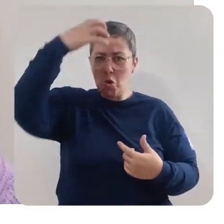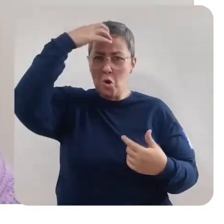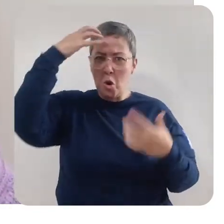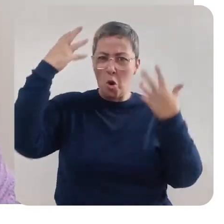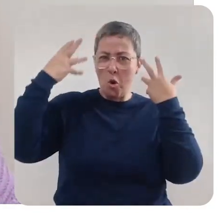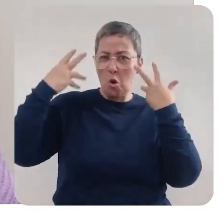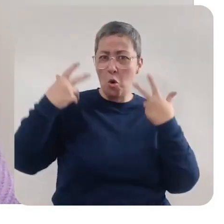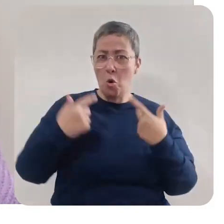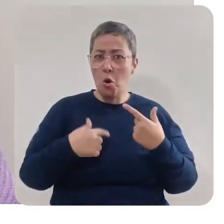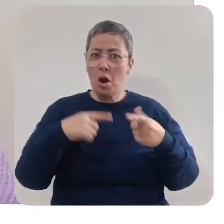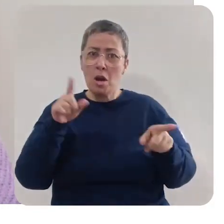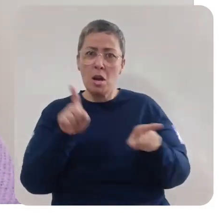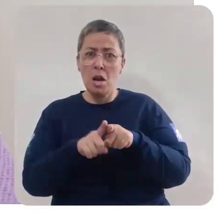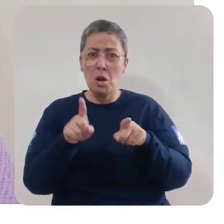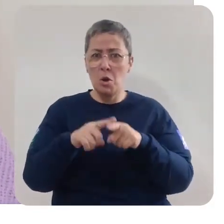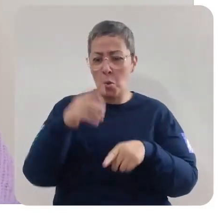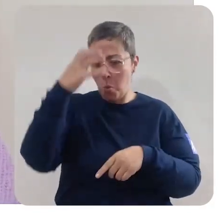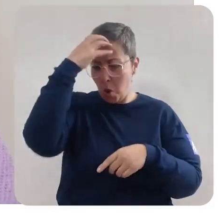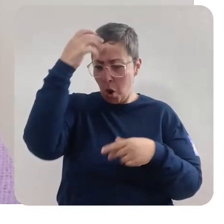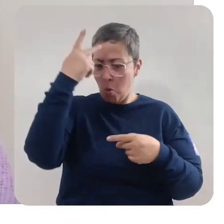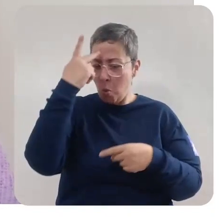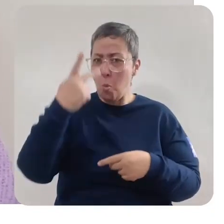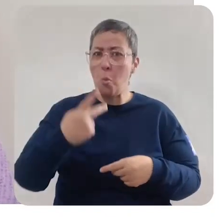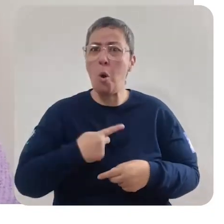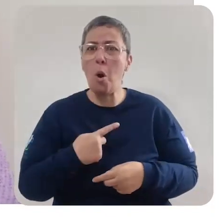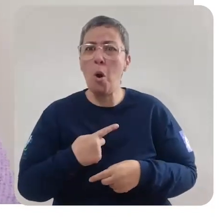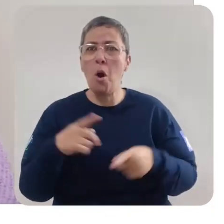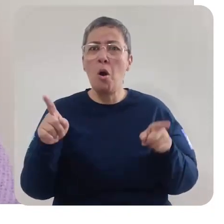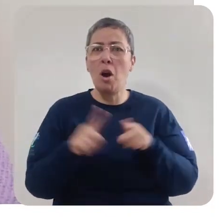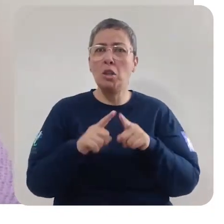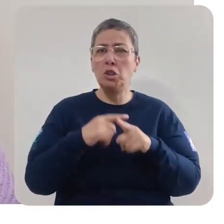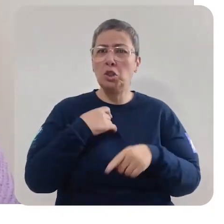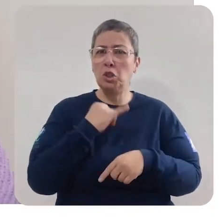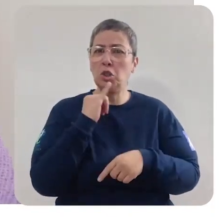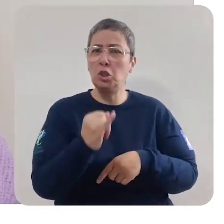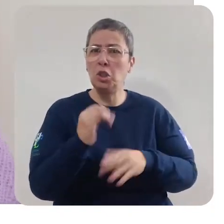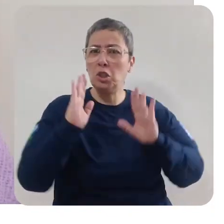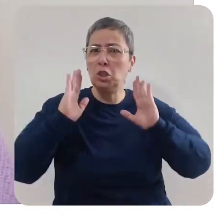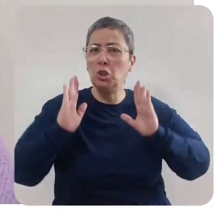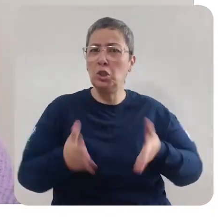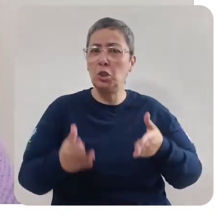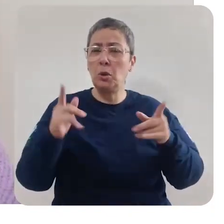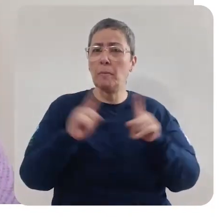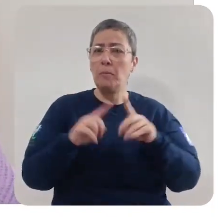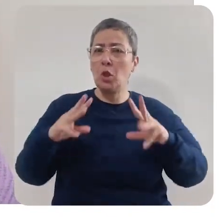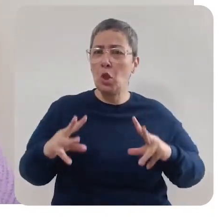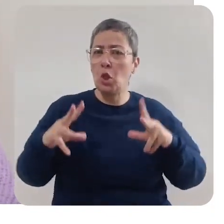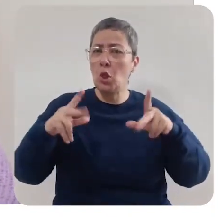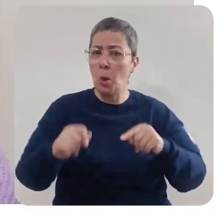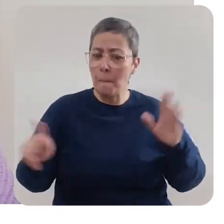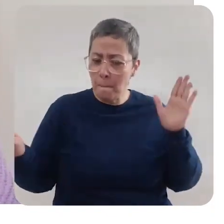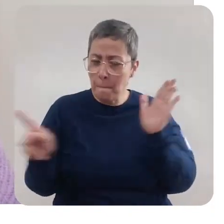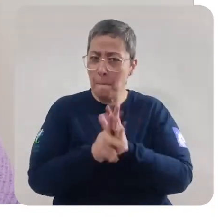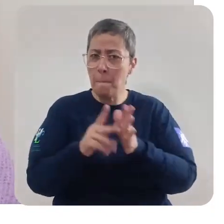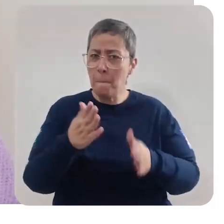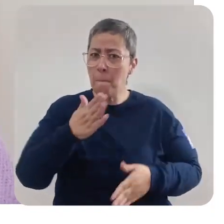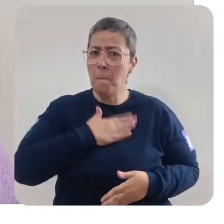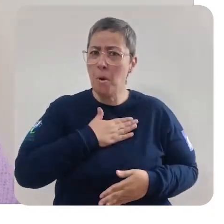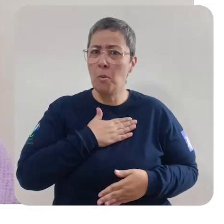sou o rei sou eu, já falei, é